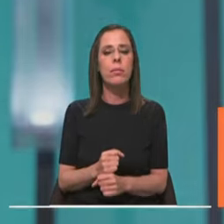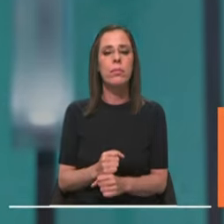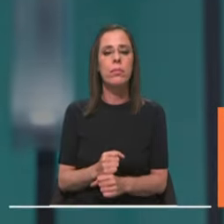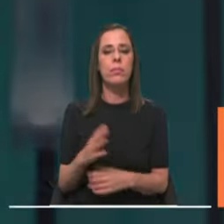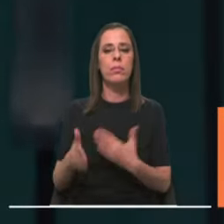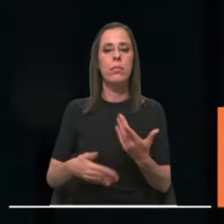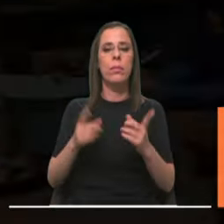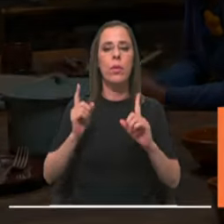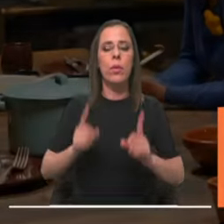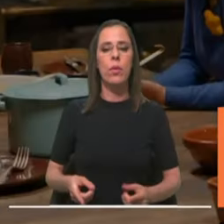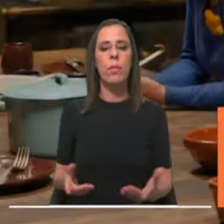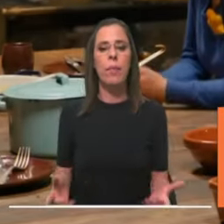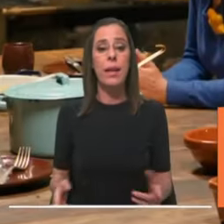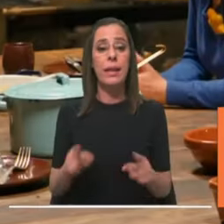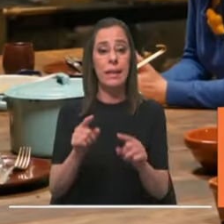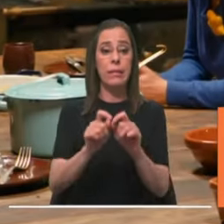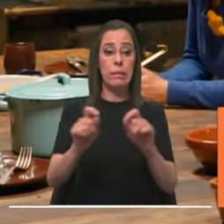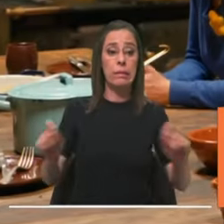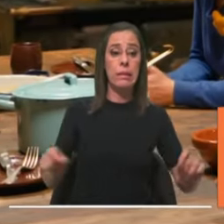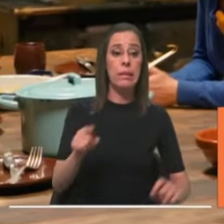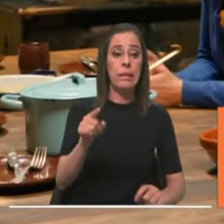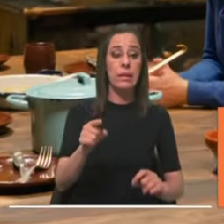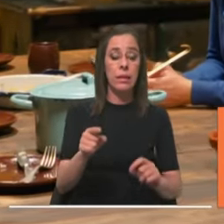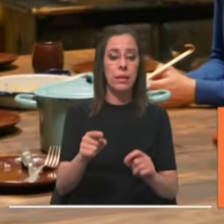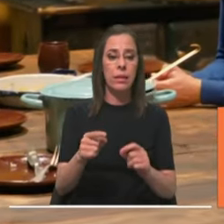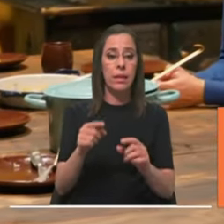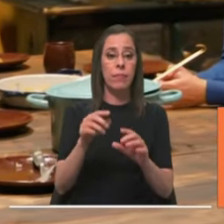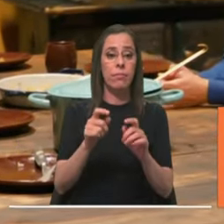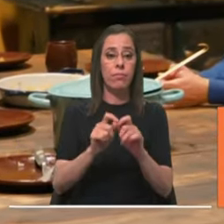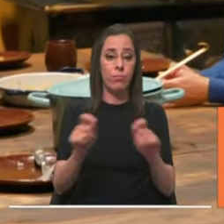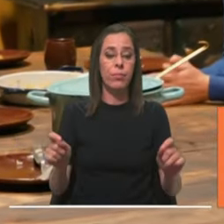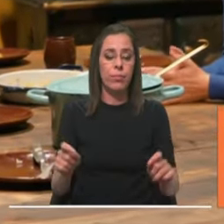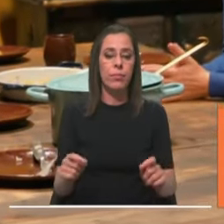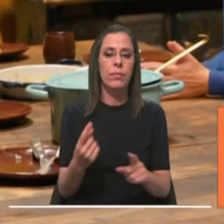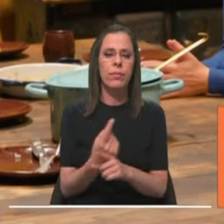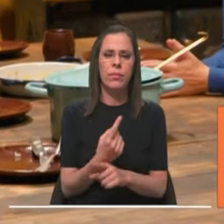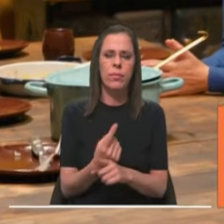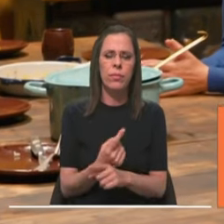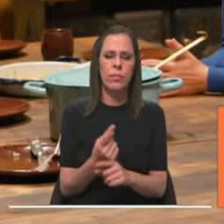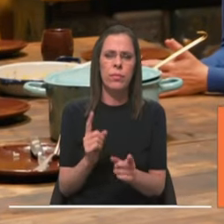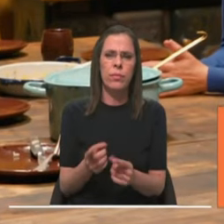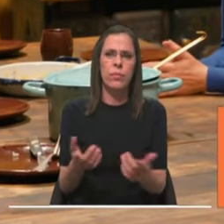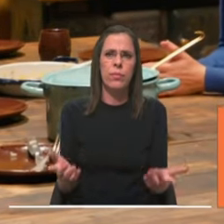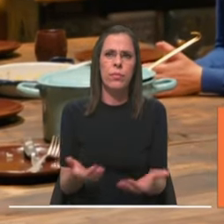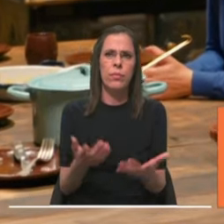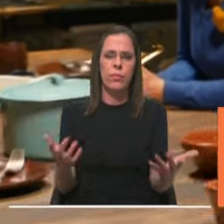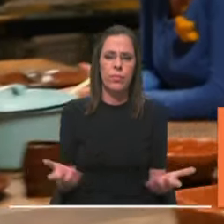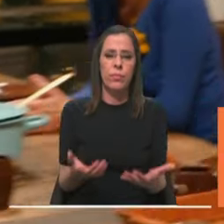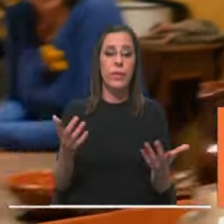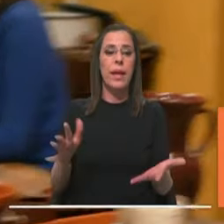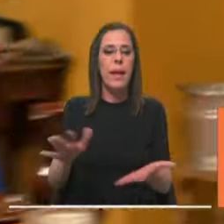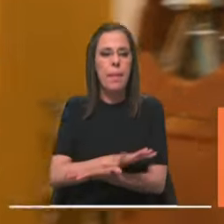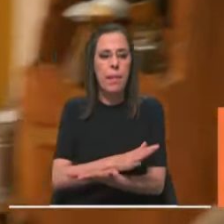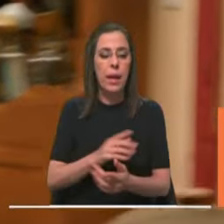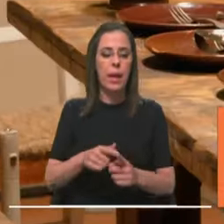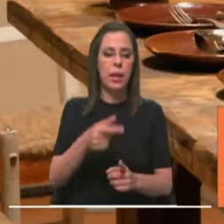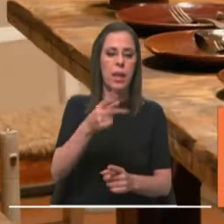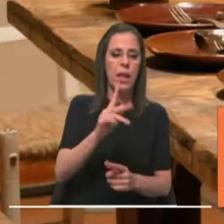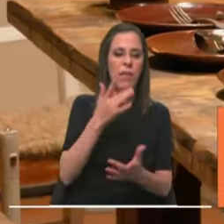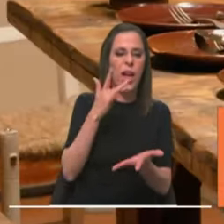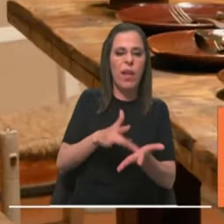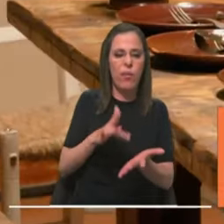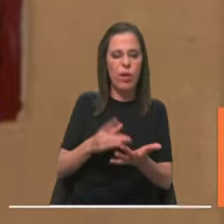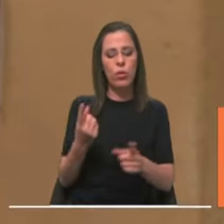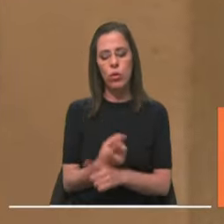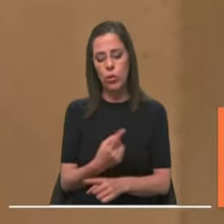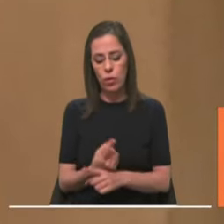até que começa a dar esse episódio, essas tais imagens, e também o que é, ou seja, imprensa, TV Guias, sim, essas sim, coisas. Sim,